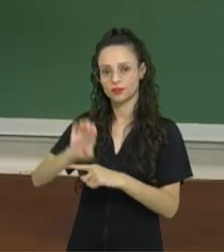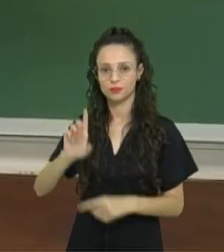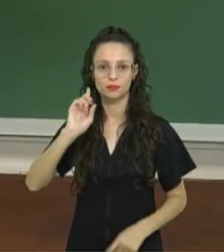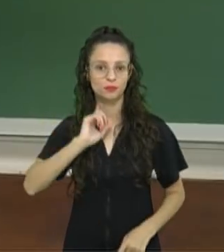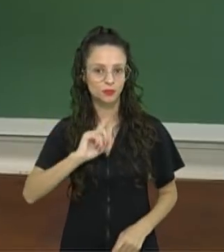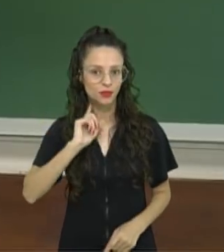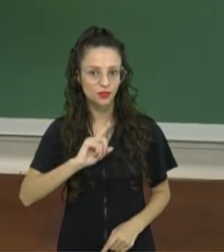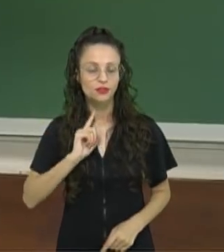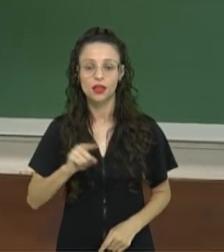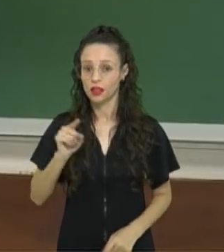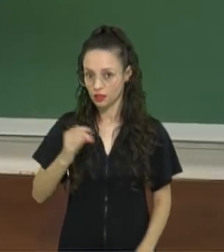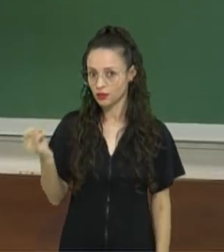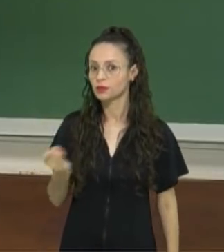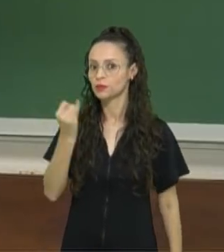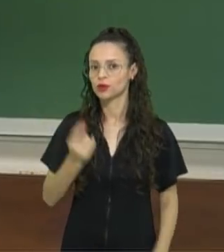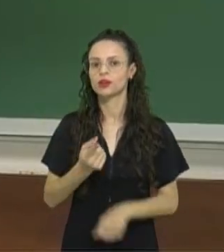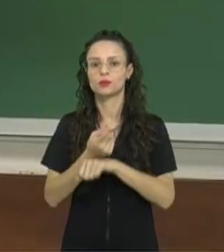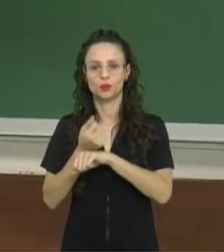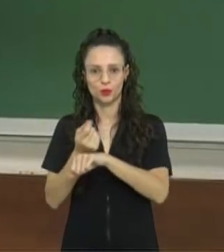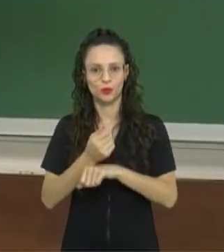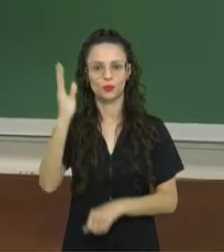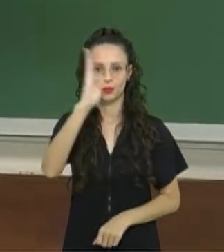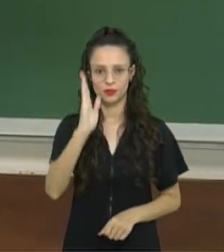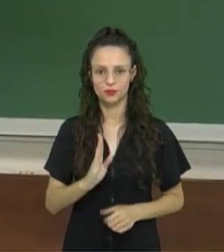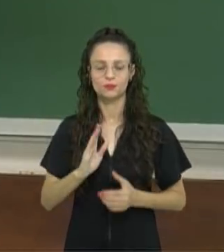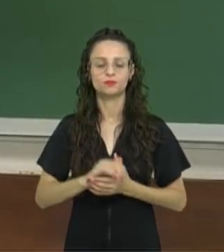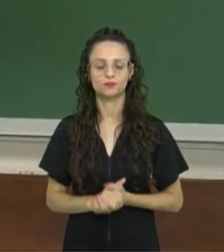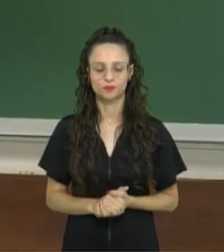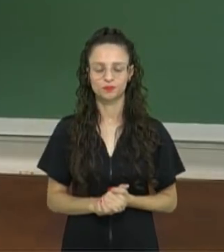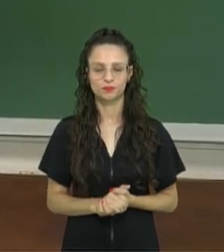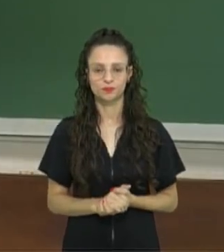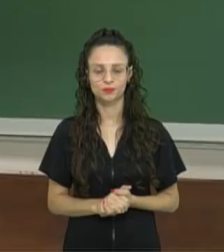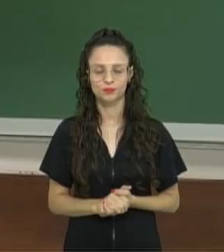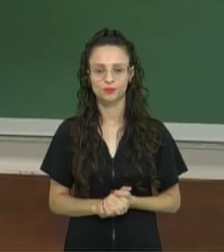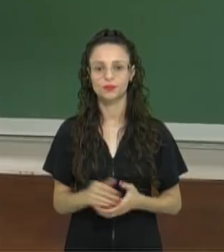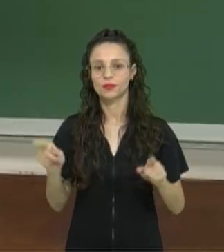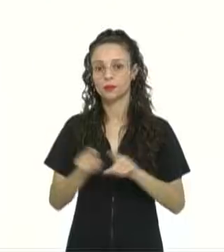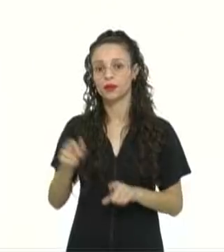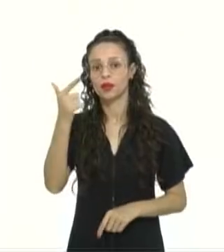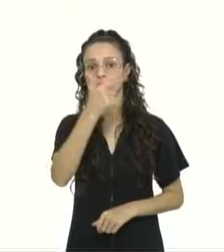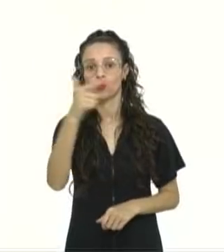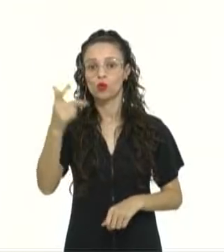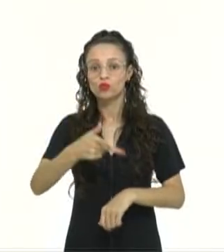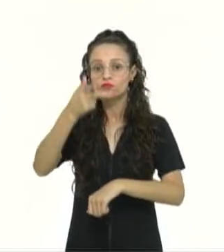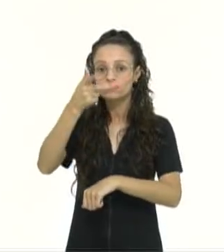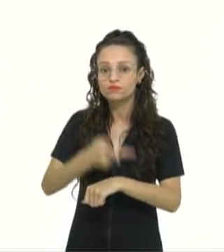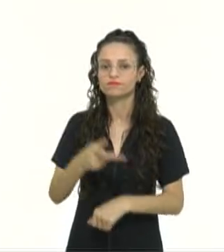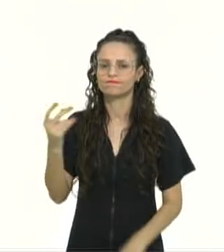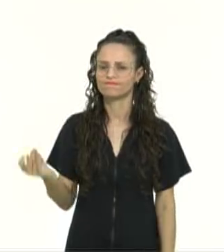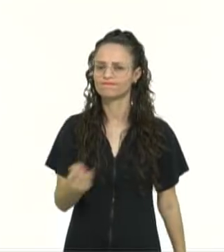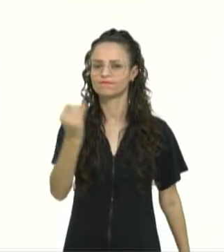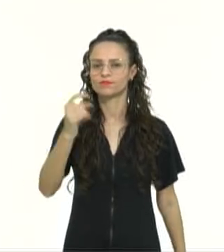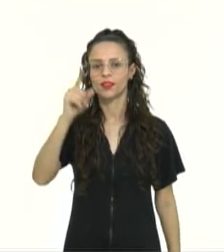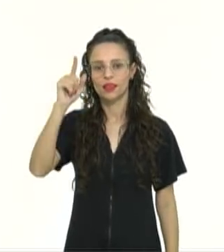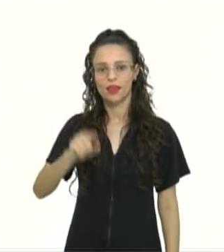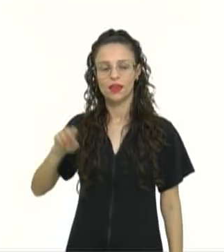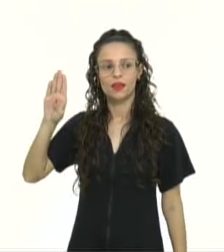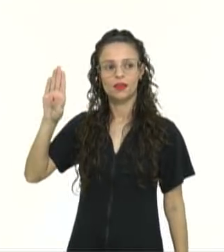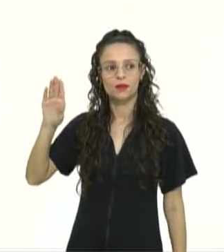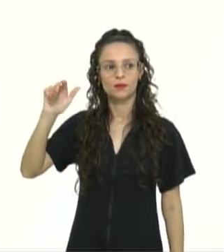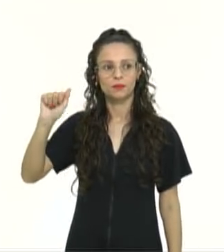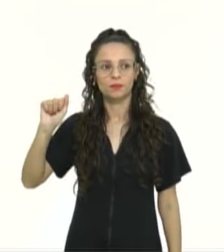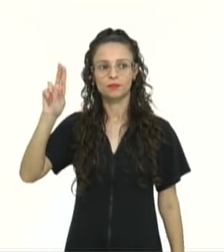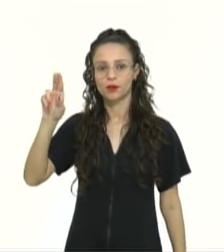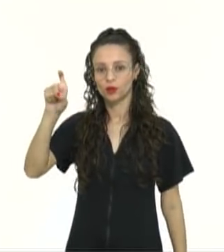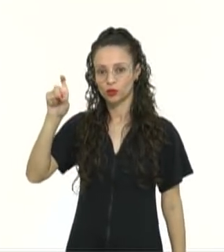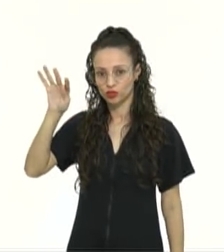Gerais. Bastante importante para a economia do Brasil. Outro minério bastante importante é a